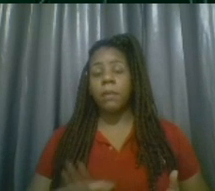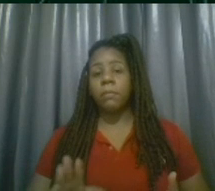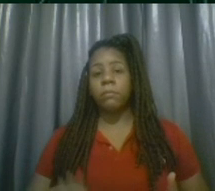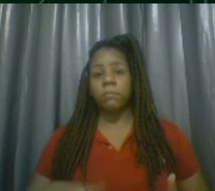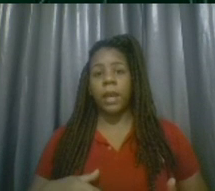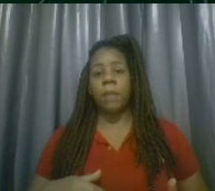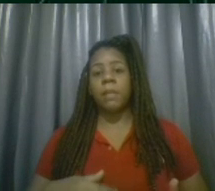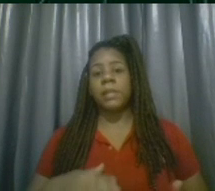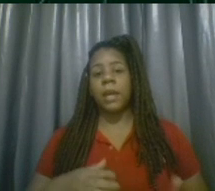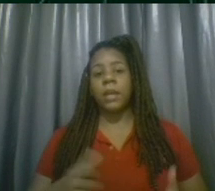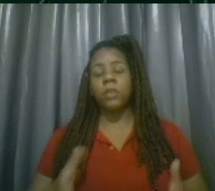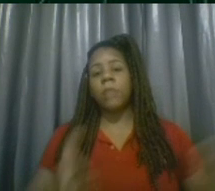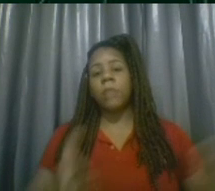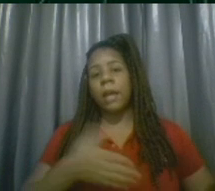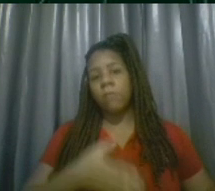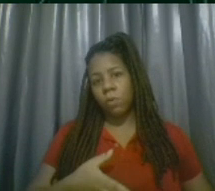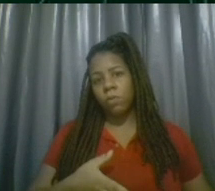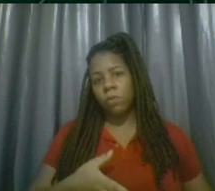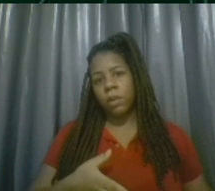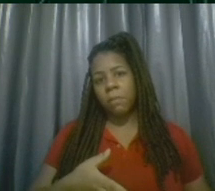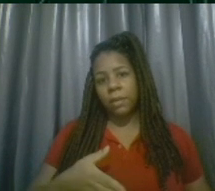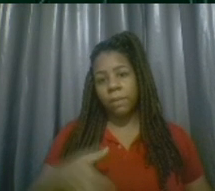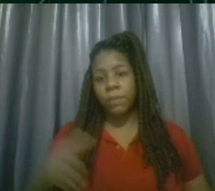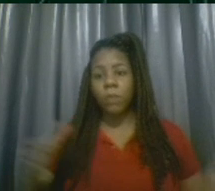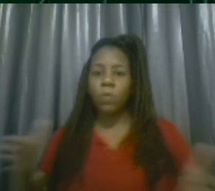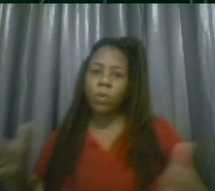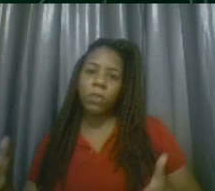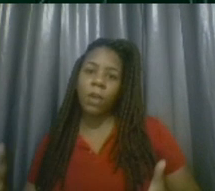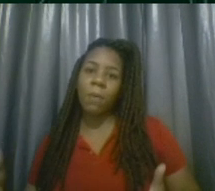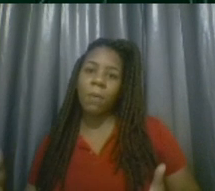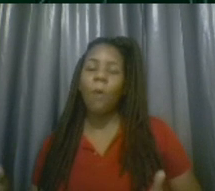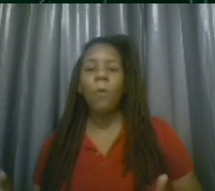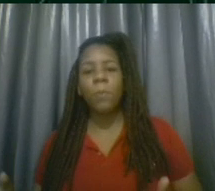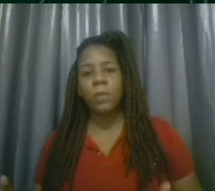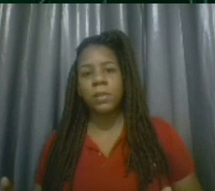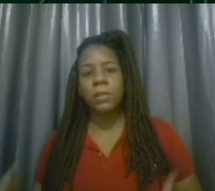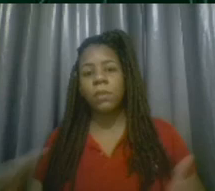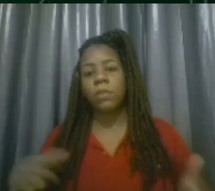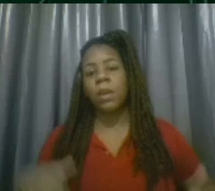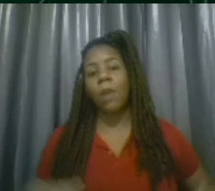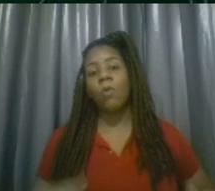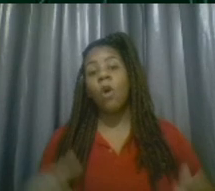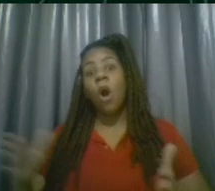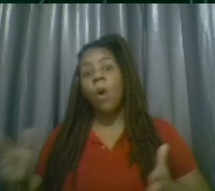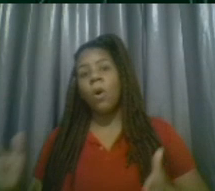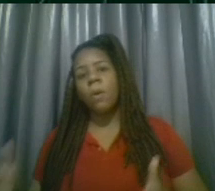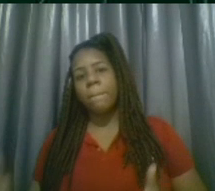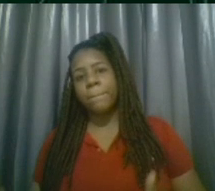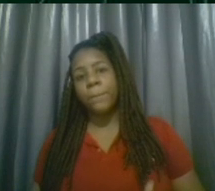animada, né? Mas aí, de um lado, ela acordou animada e do outro tem uma oposição, tem algo